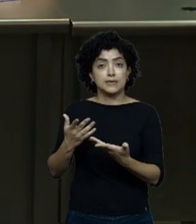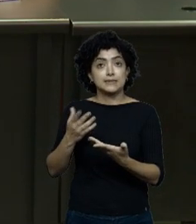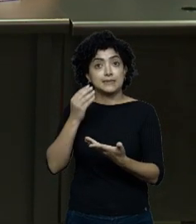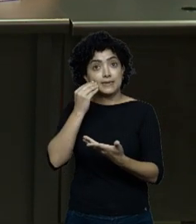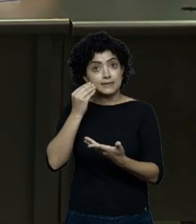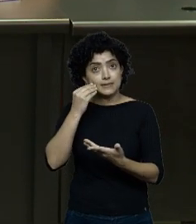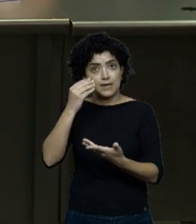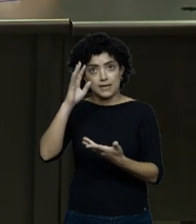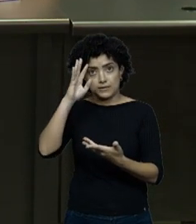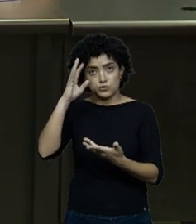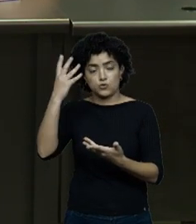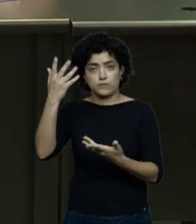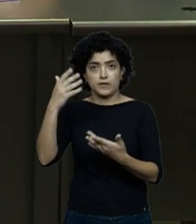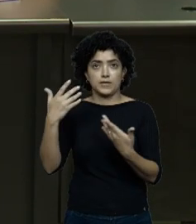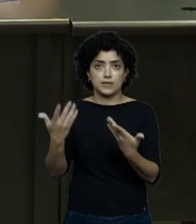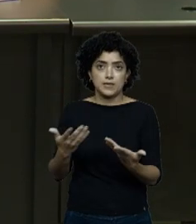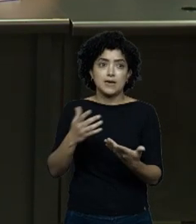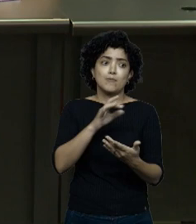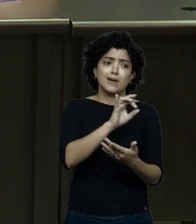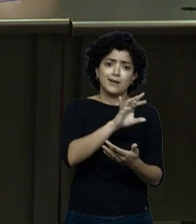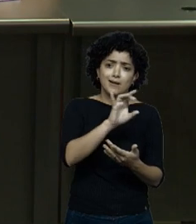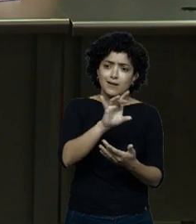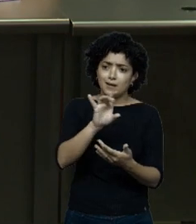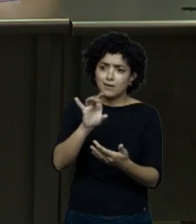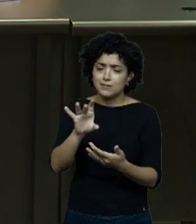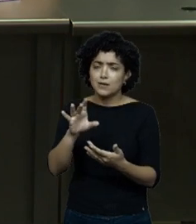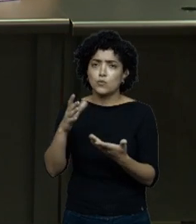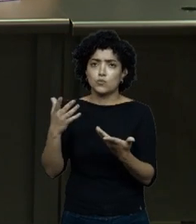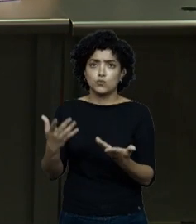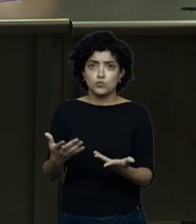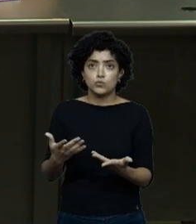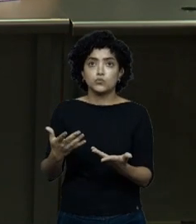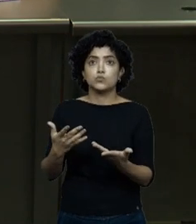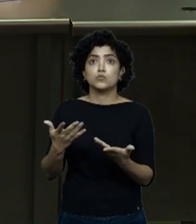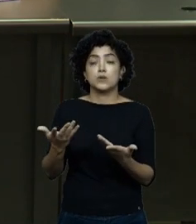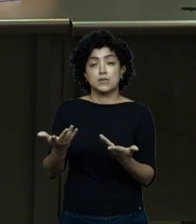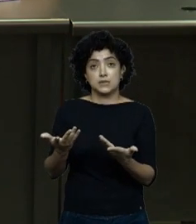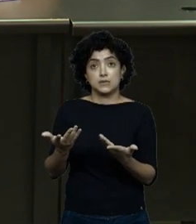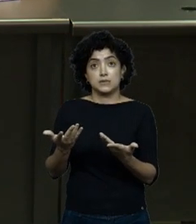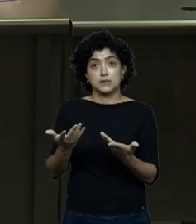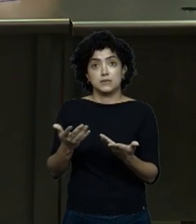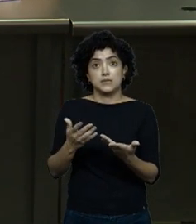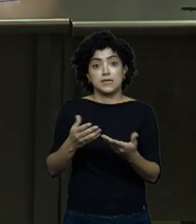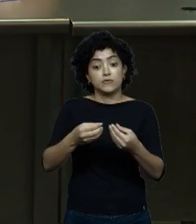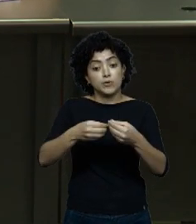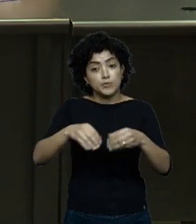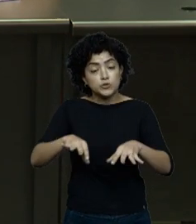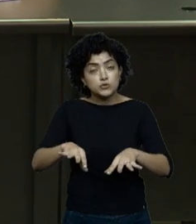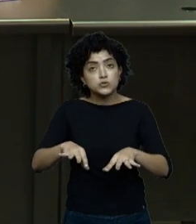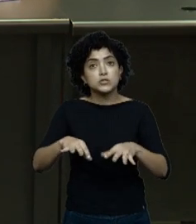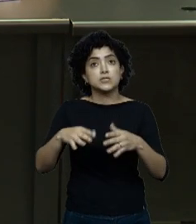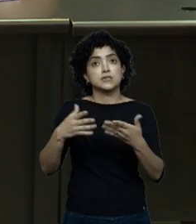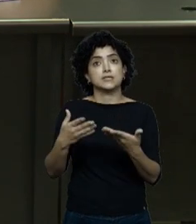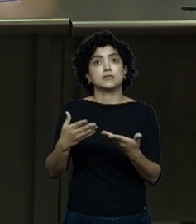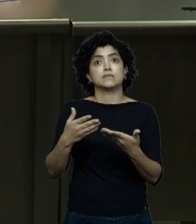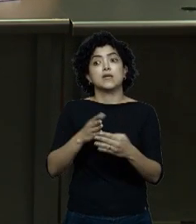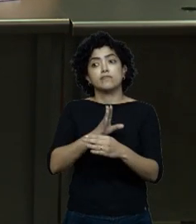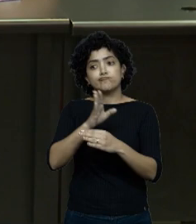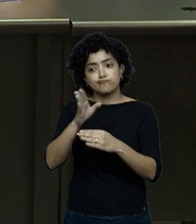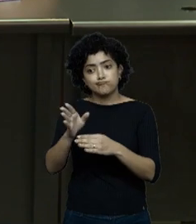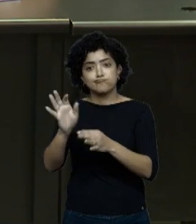cada um daqueles que foram individualmente lesados eventualmente Possivelmente lesadas levem ao conhecimento do Judiciário